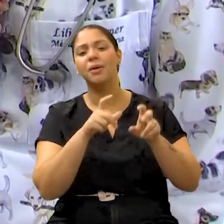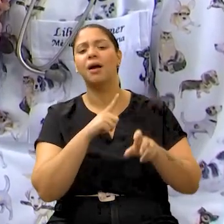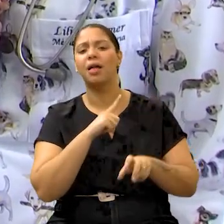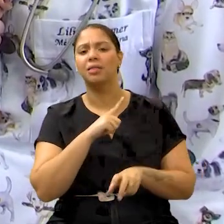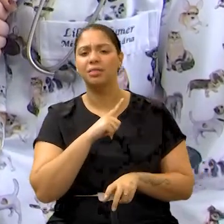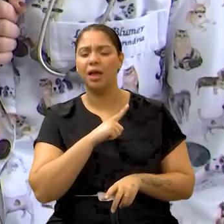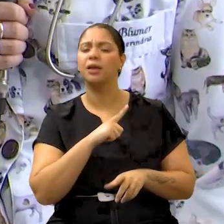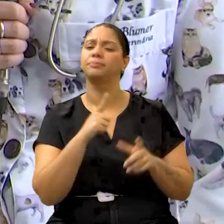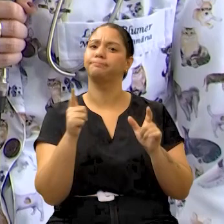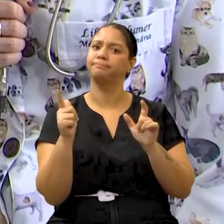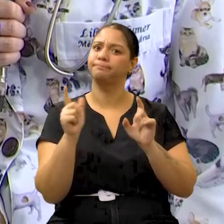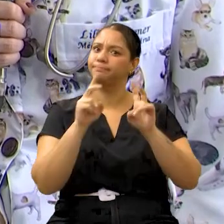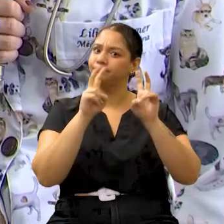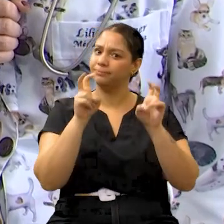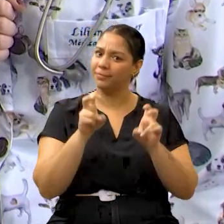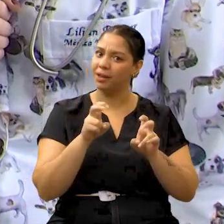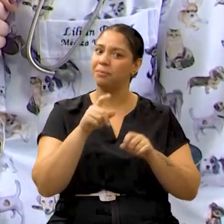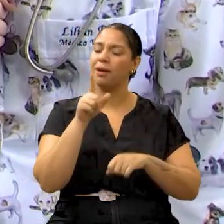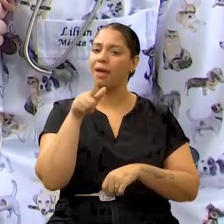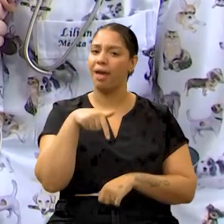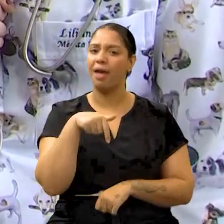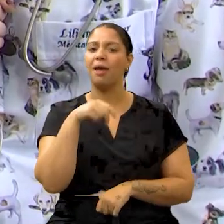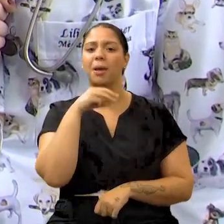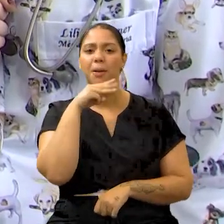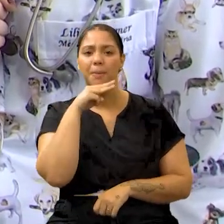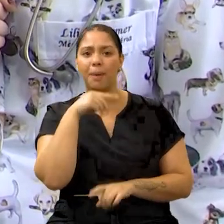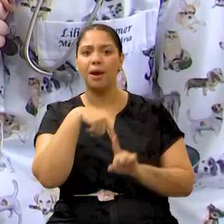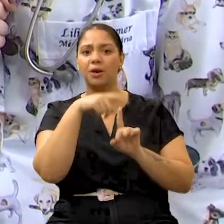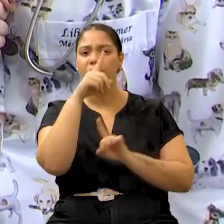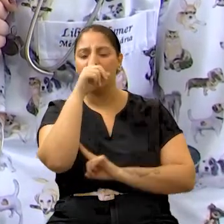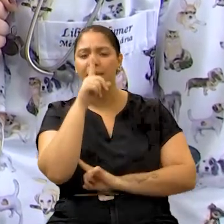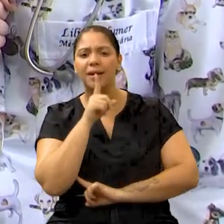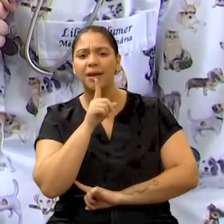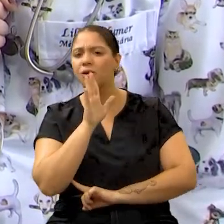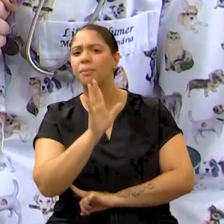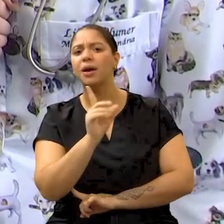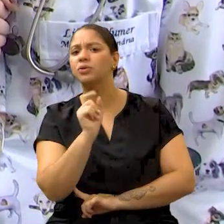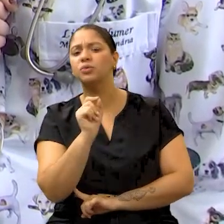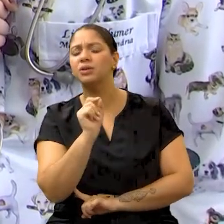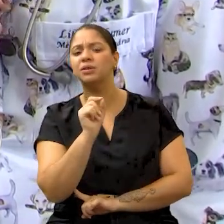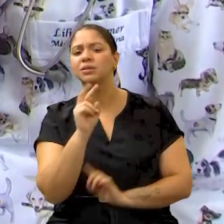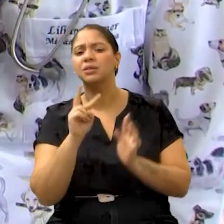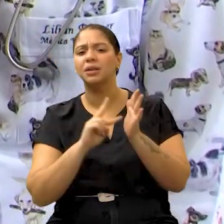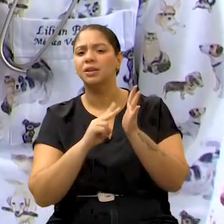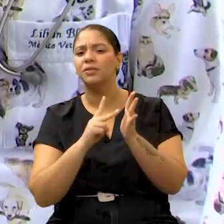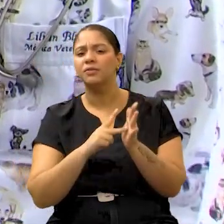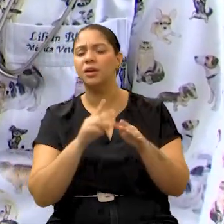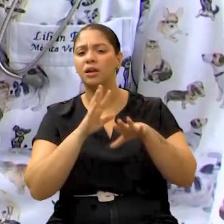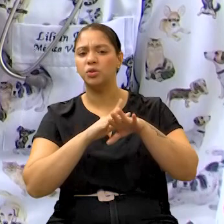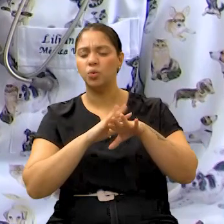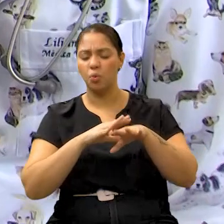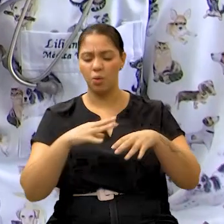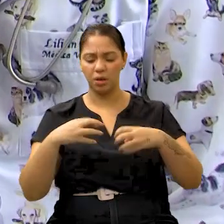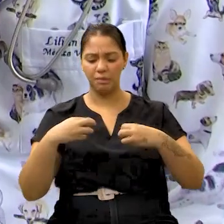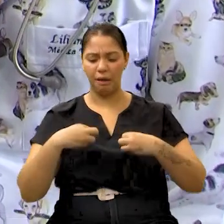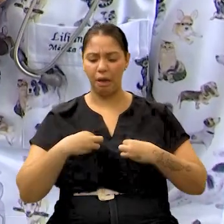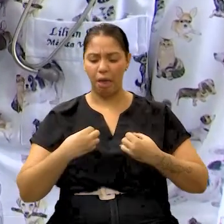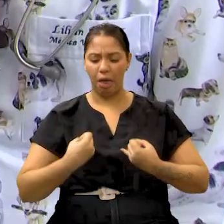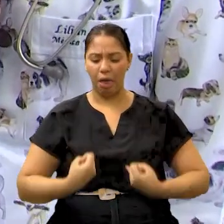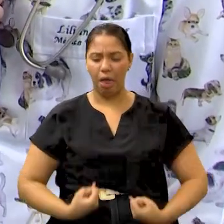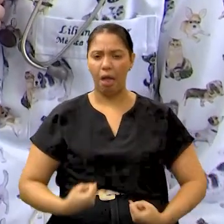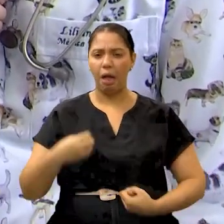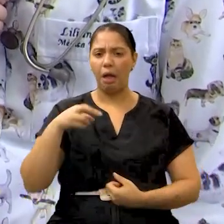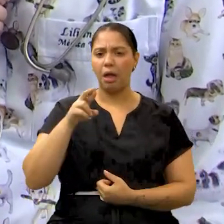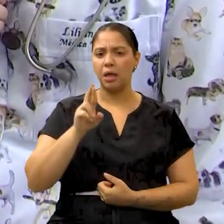está aí então, né? Março Amarelo, doenças renais, mas o que é essa doença renal? A doença renal é o nome